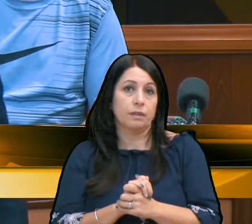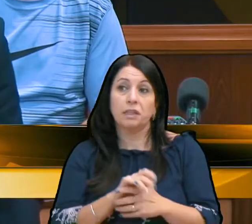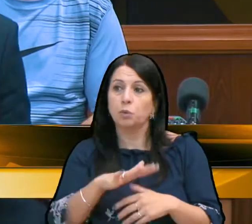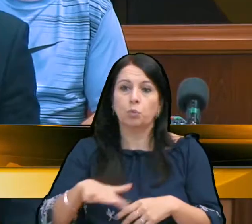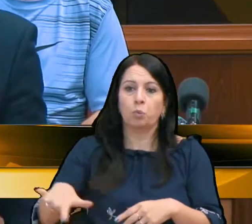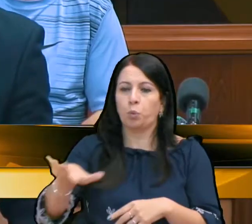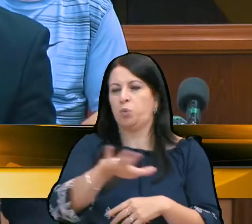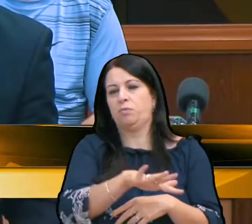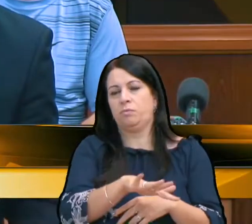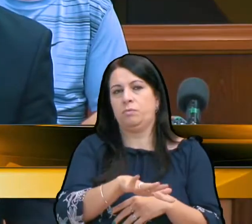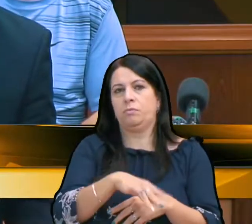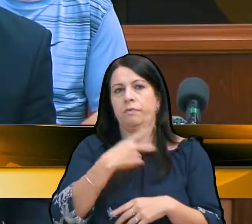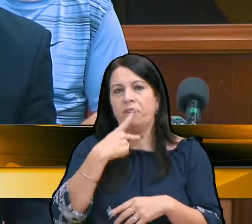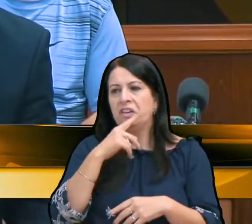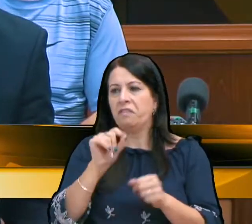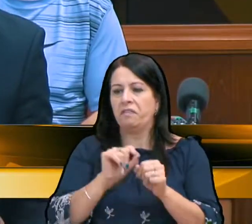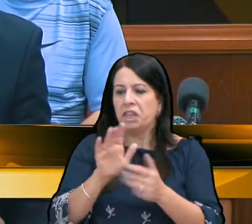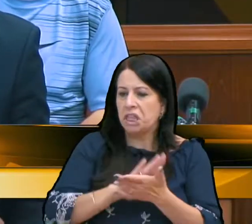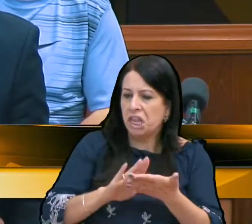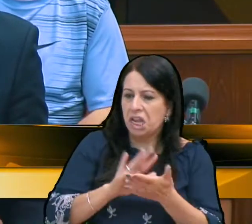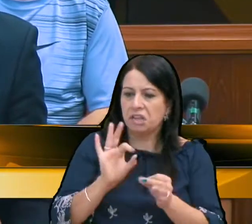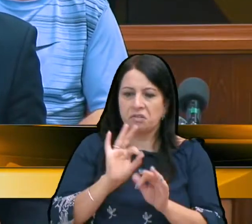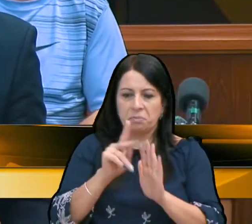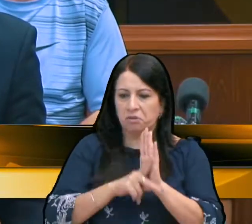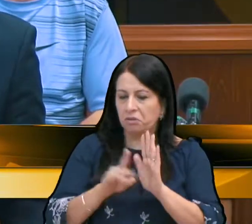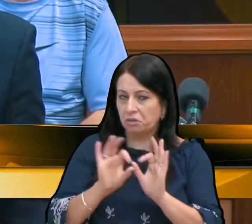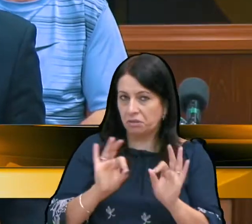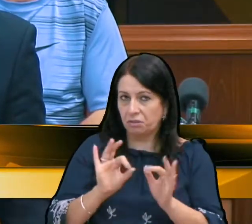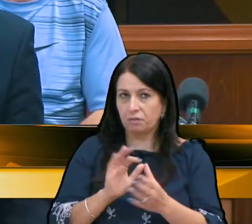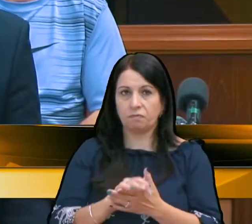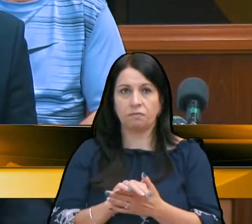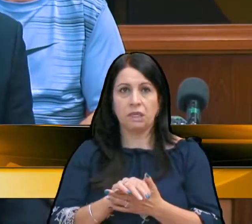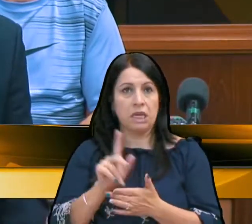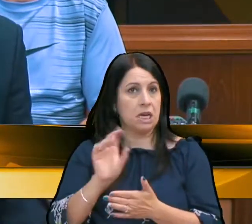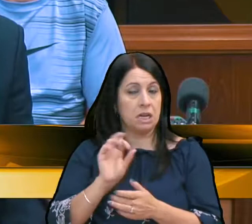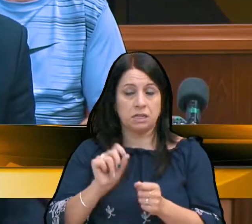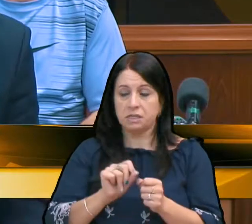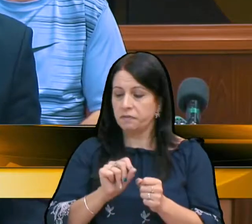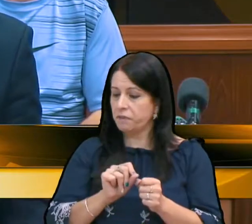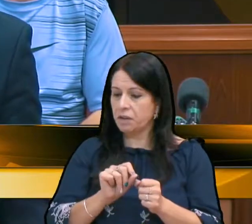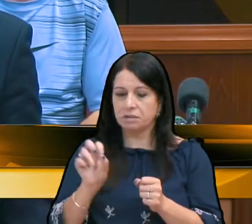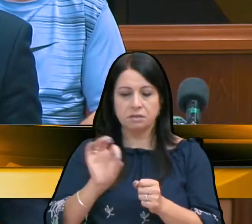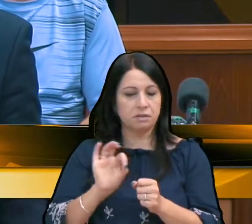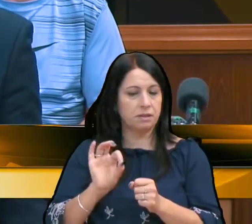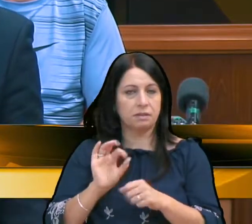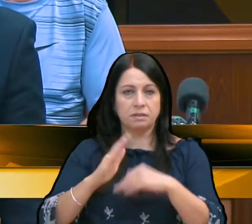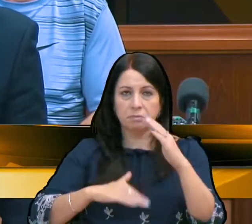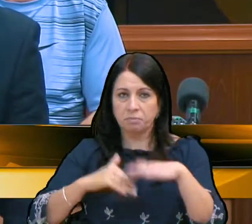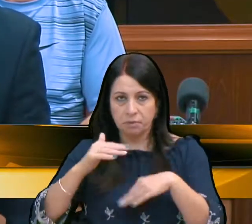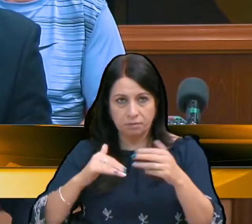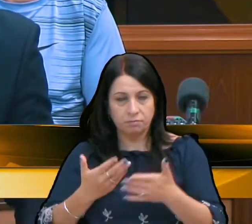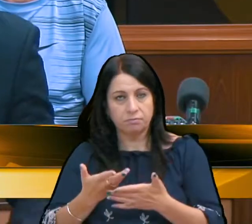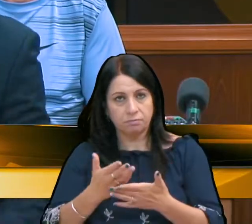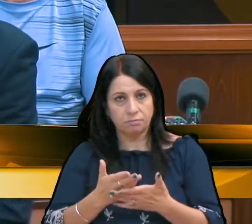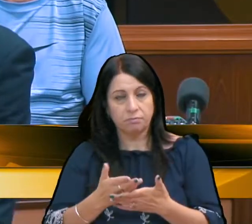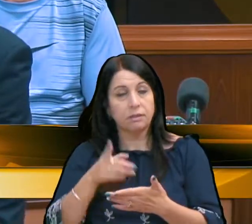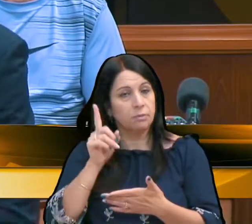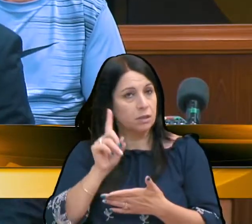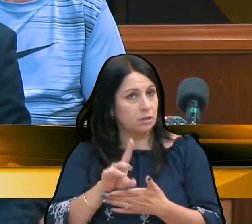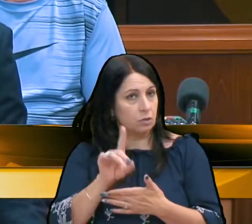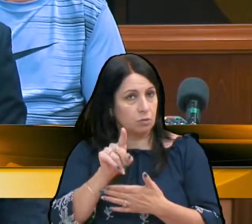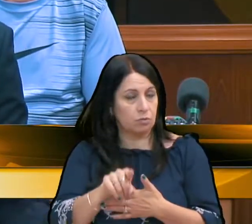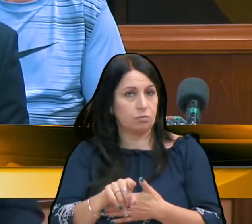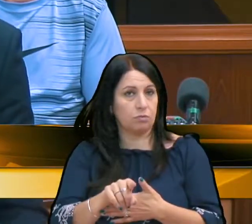generaliza, dizendo que realmente não foi feito nada, não tem projeto, nada. Nada se faz, nada se executa. Mas é